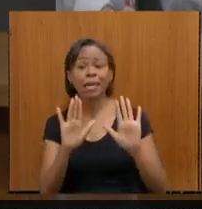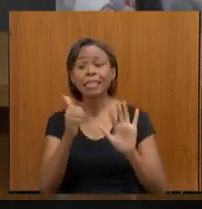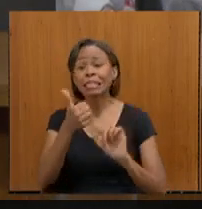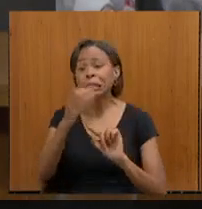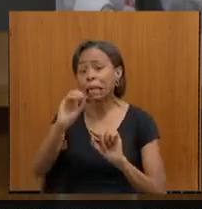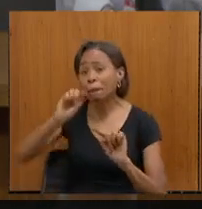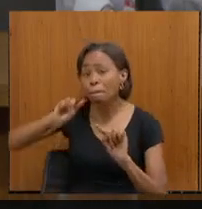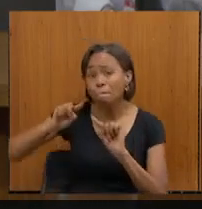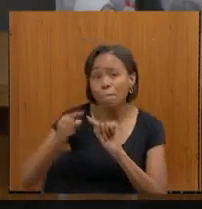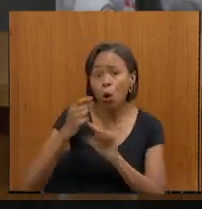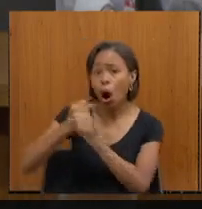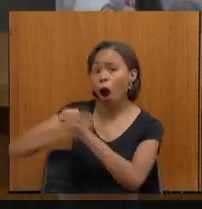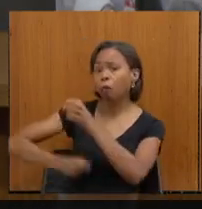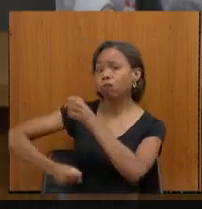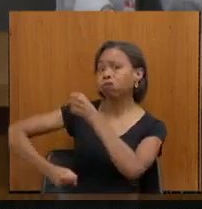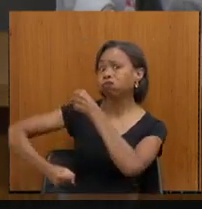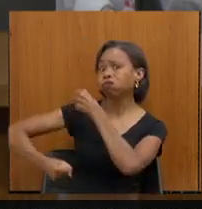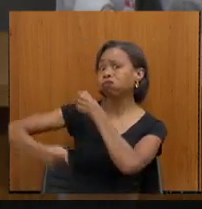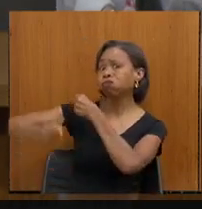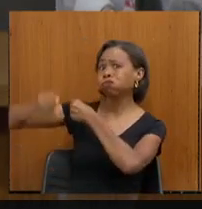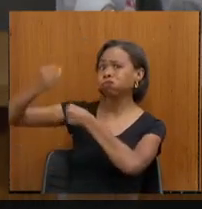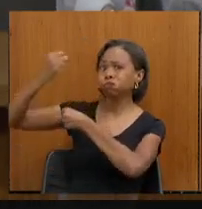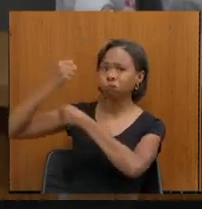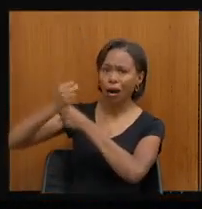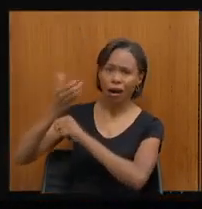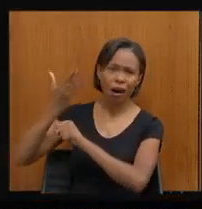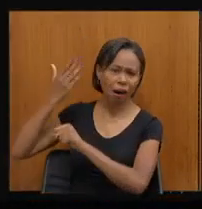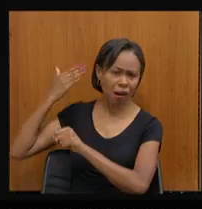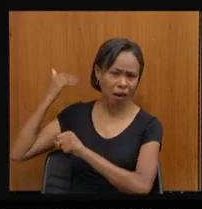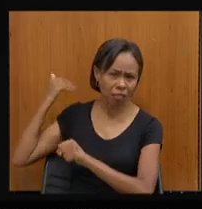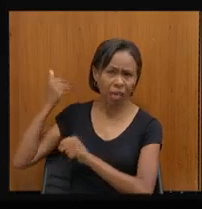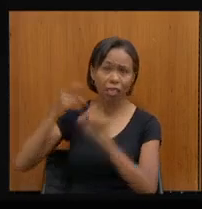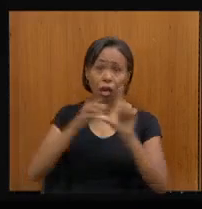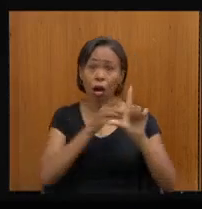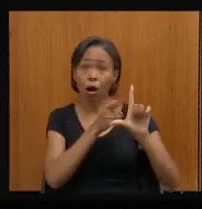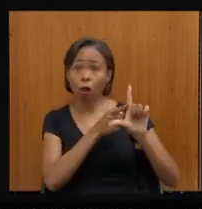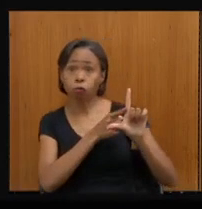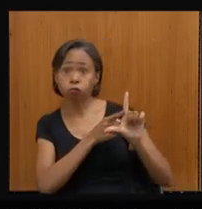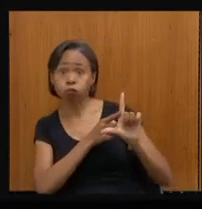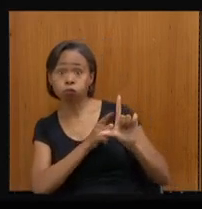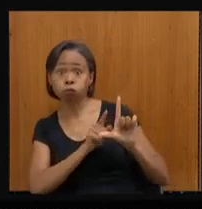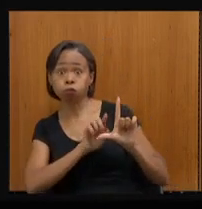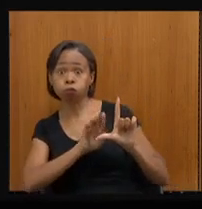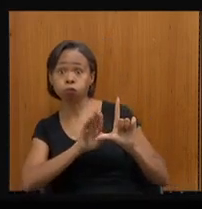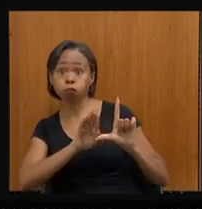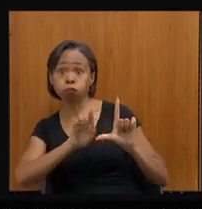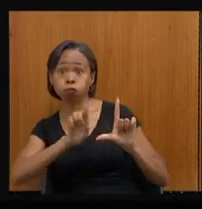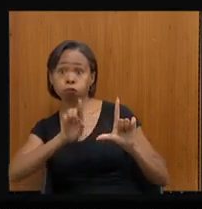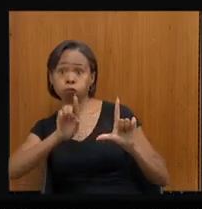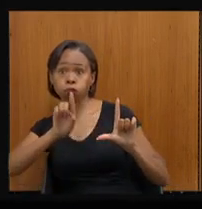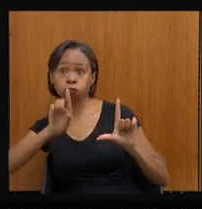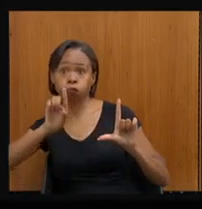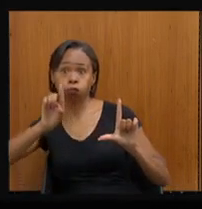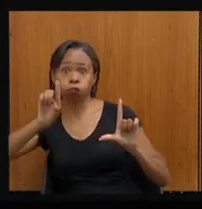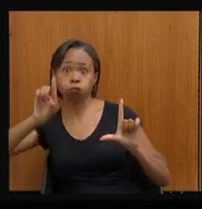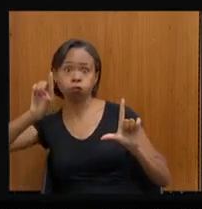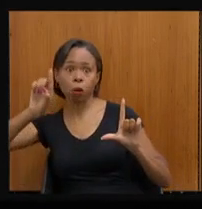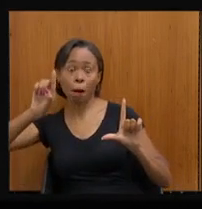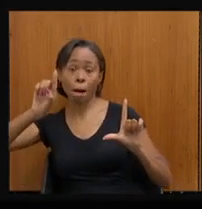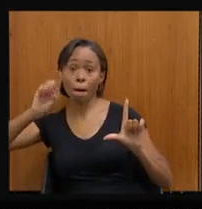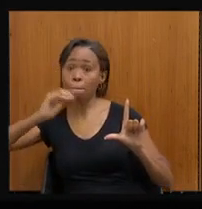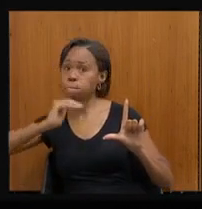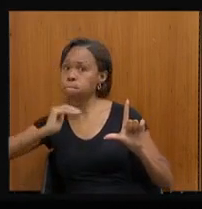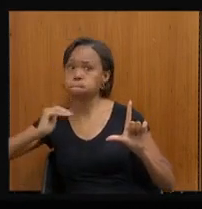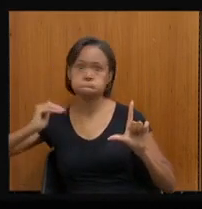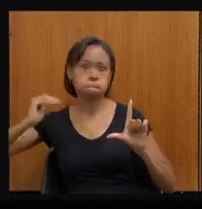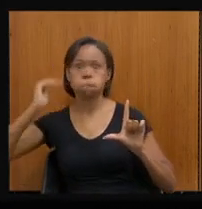e isso aí agora a curva o crescimento Já tá bem mais elevado Então realmente e mais ainda elevado